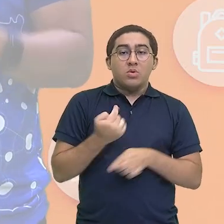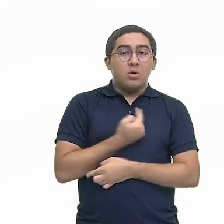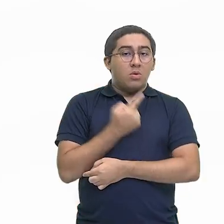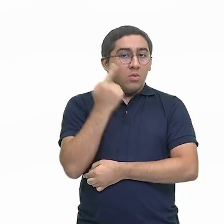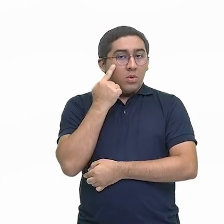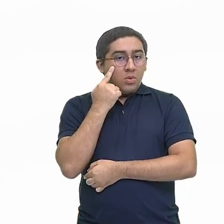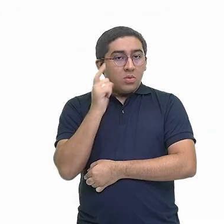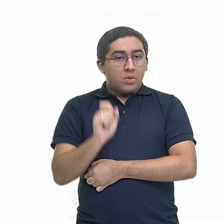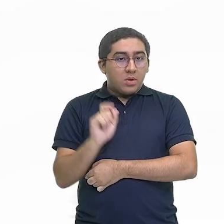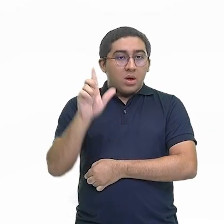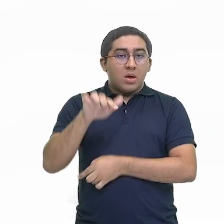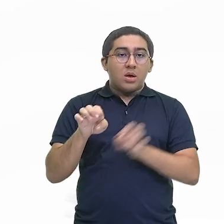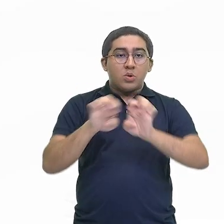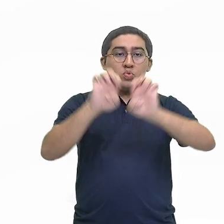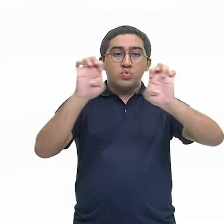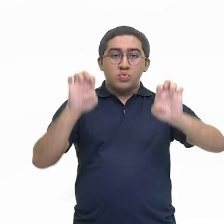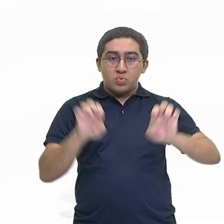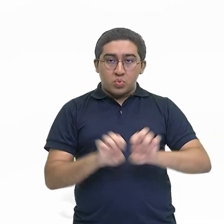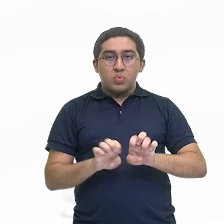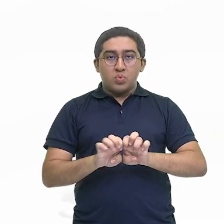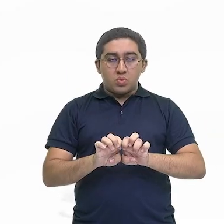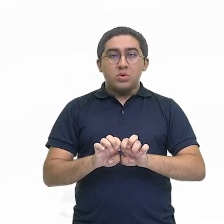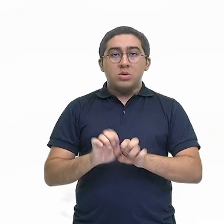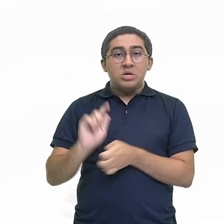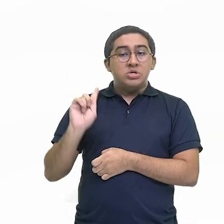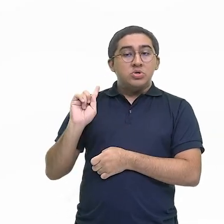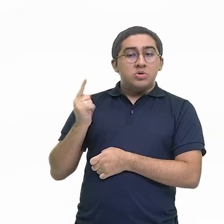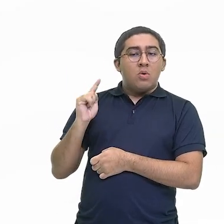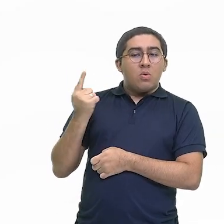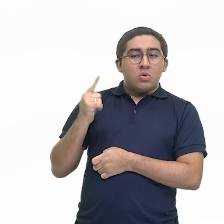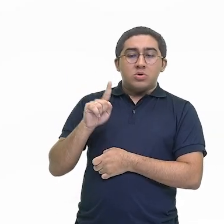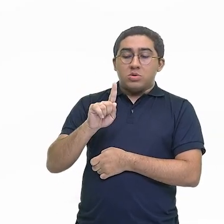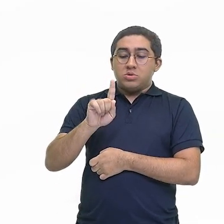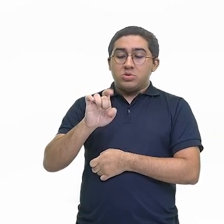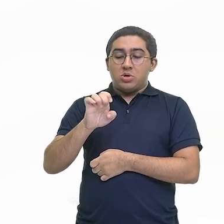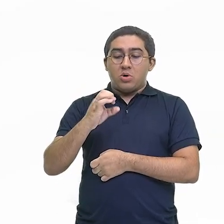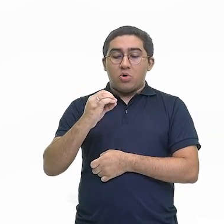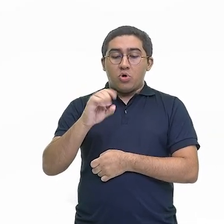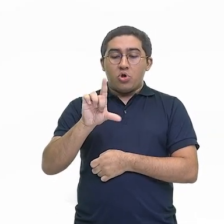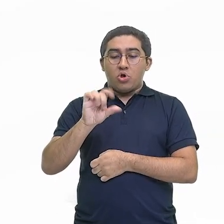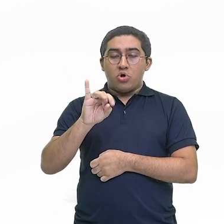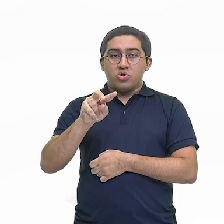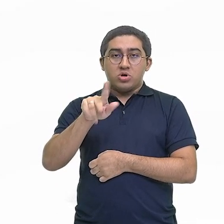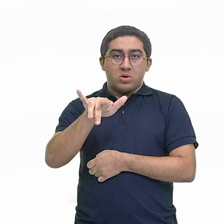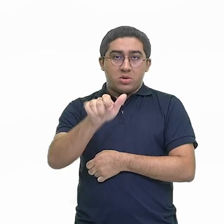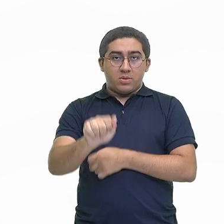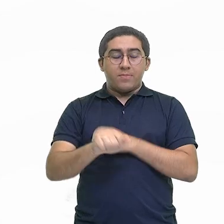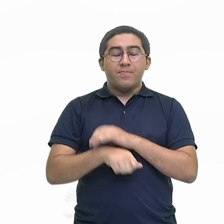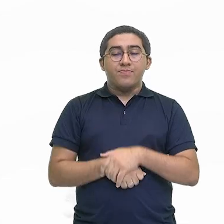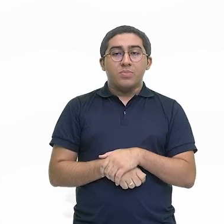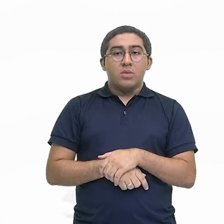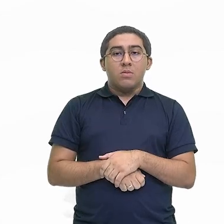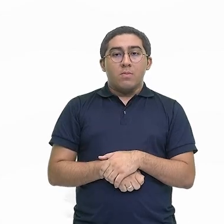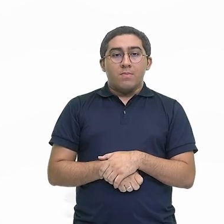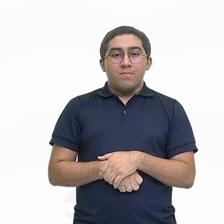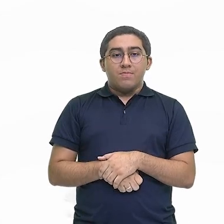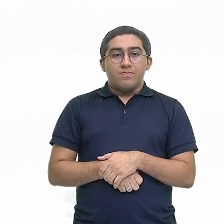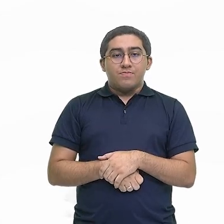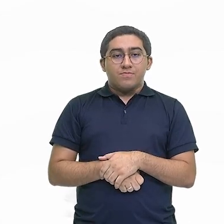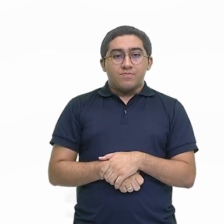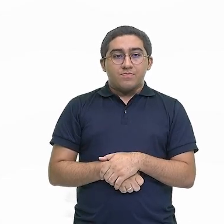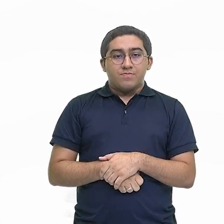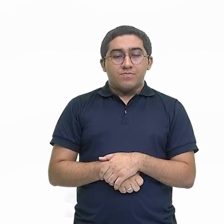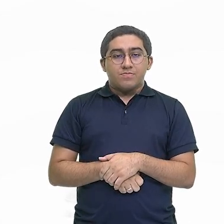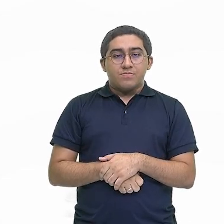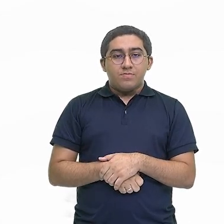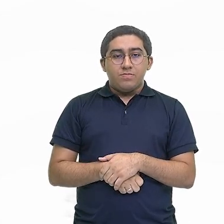chamadas estruturas geológicas. É a forma como as rochas, as estruturas geológicas, pessoal, elas